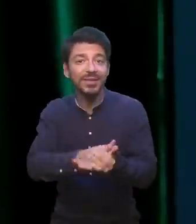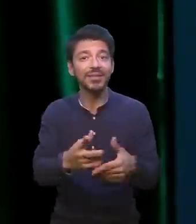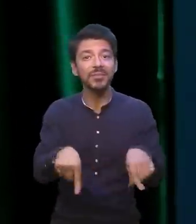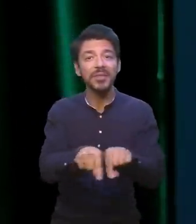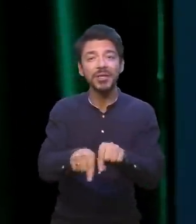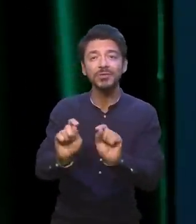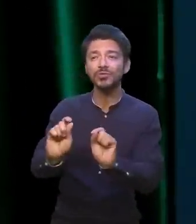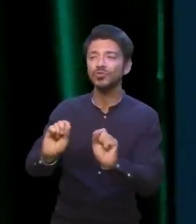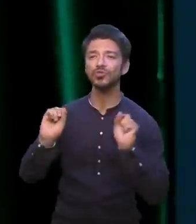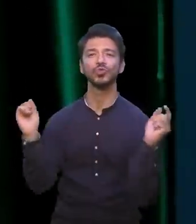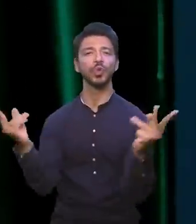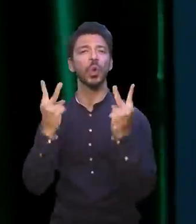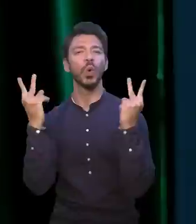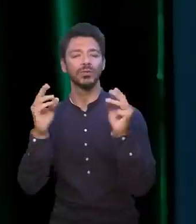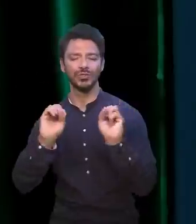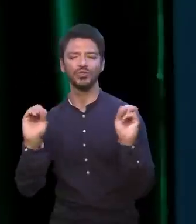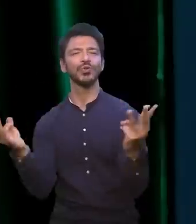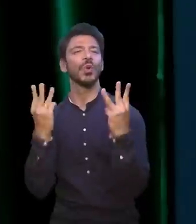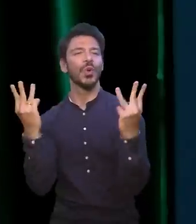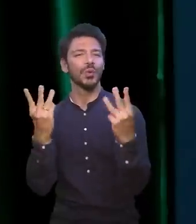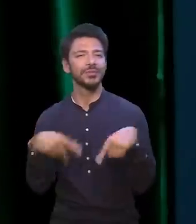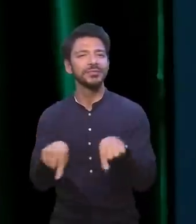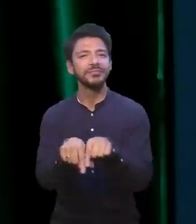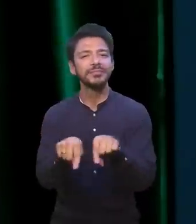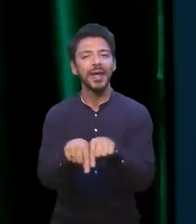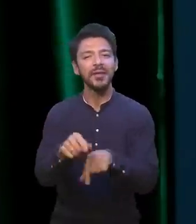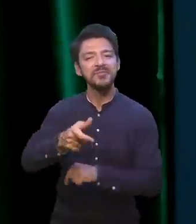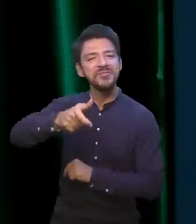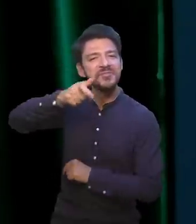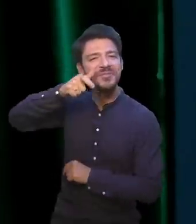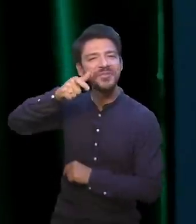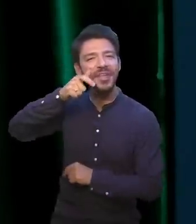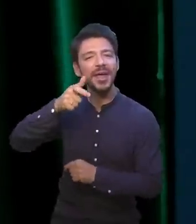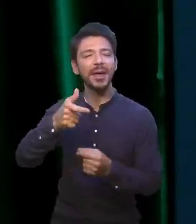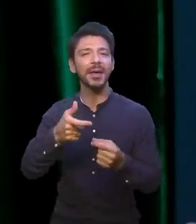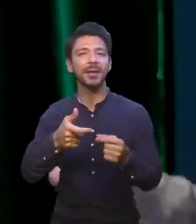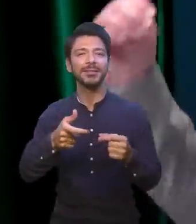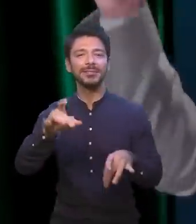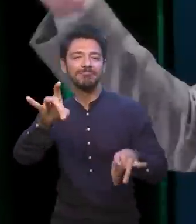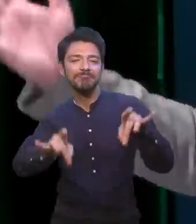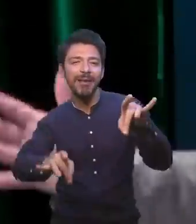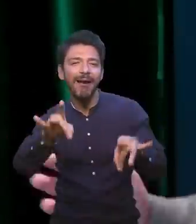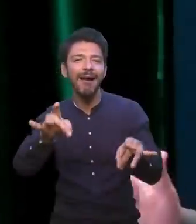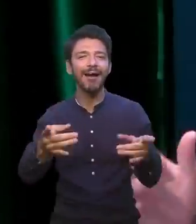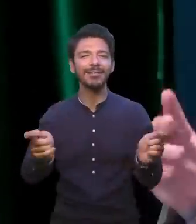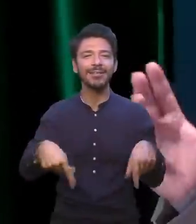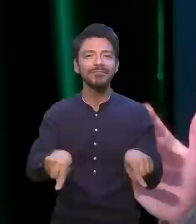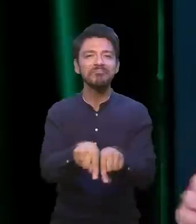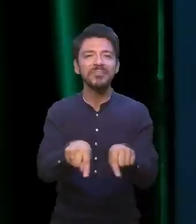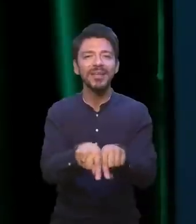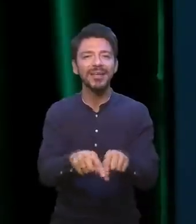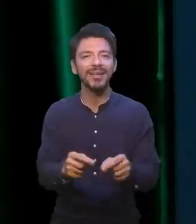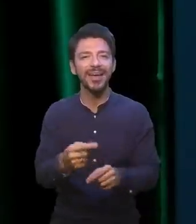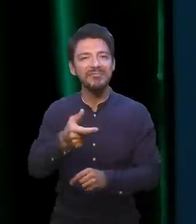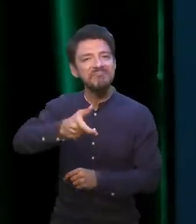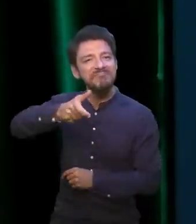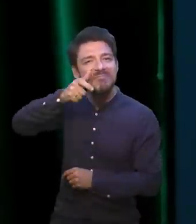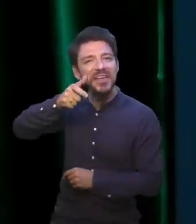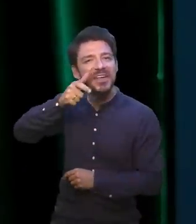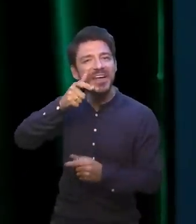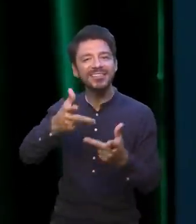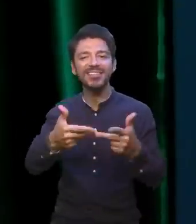um show musical, assistir um Paul McCartney nela, né? Nós vamos assistir coisas boas.